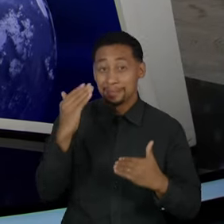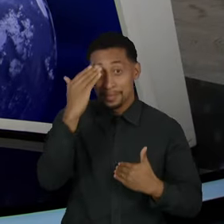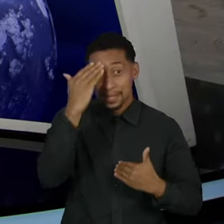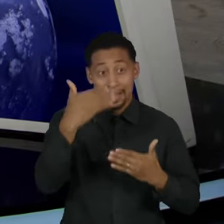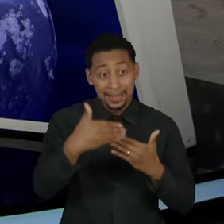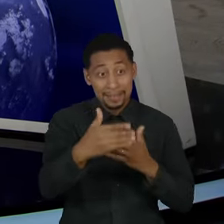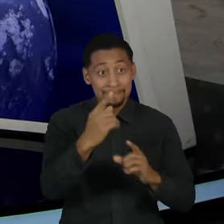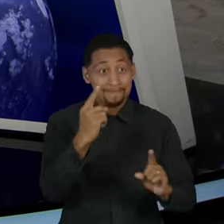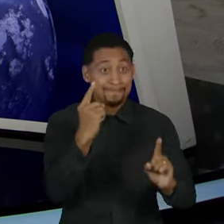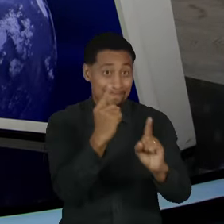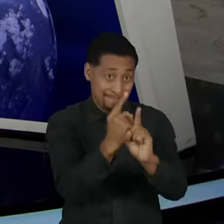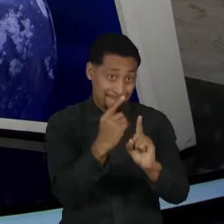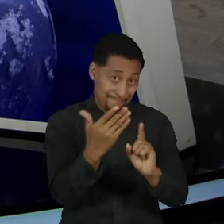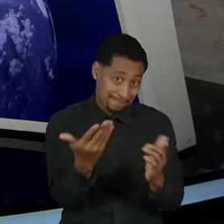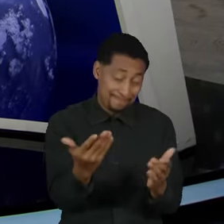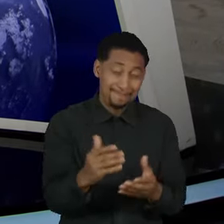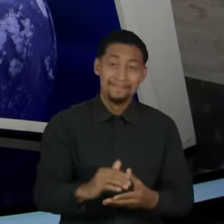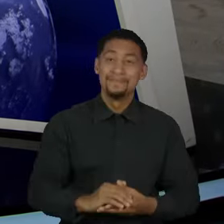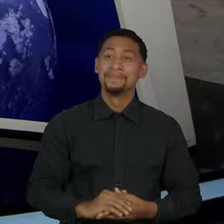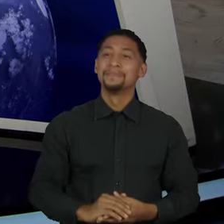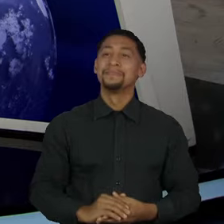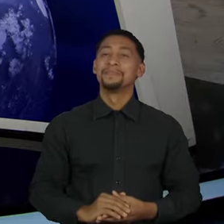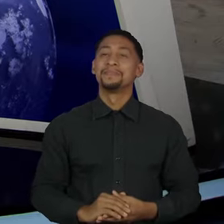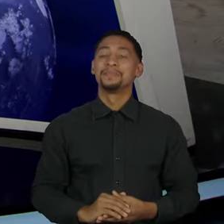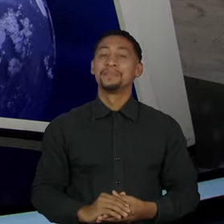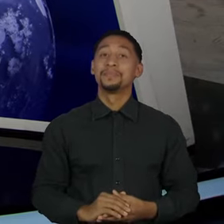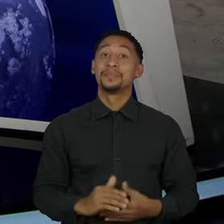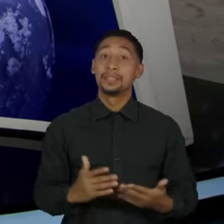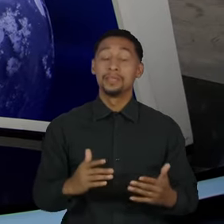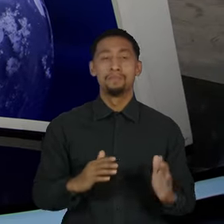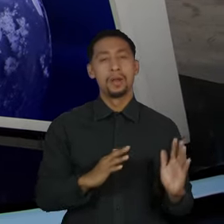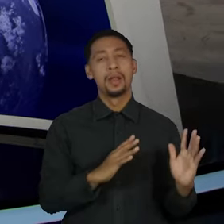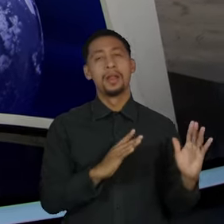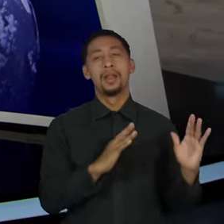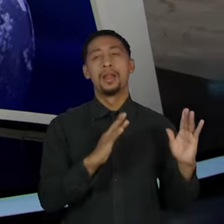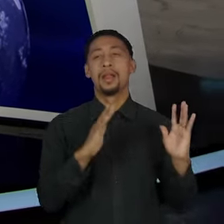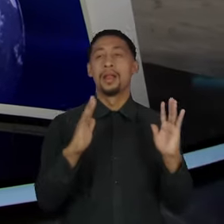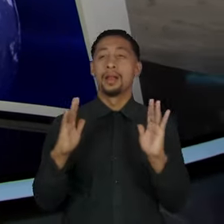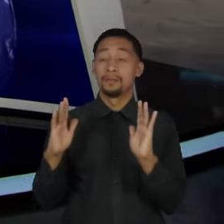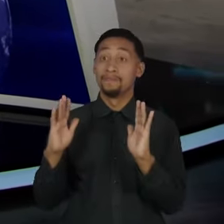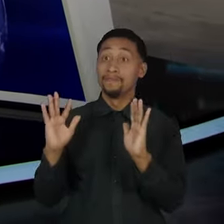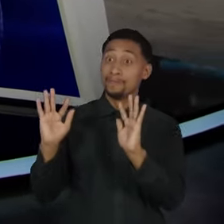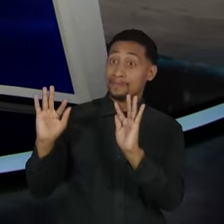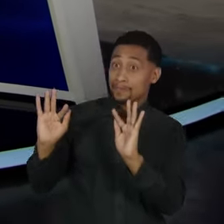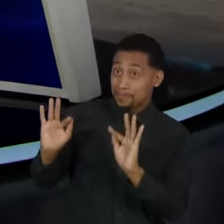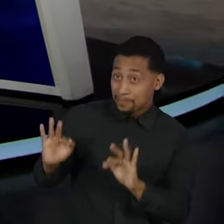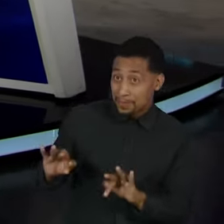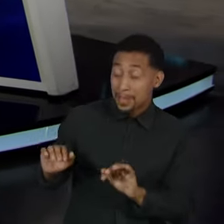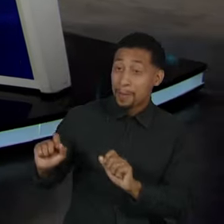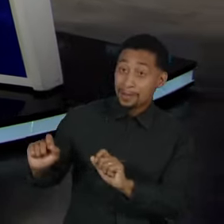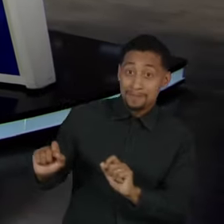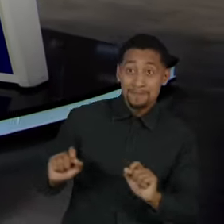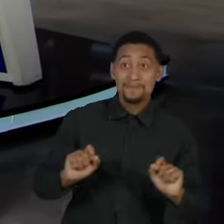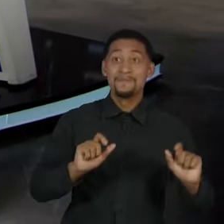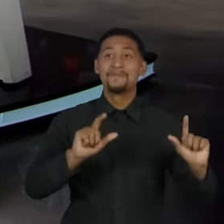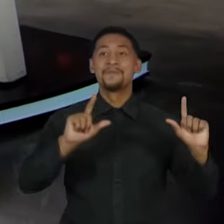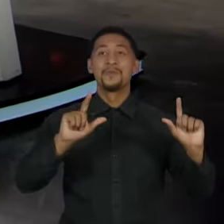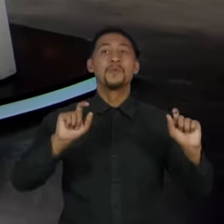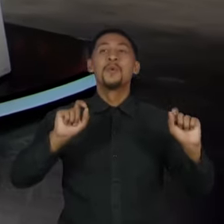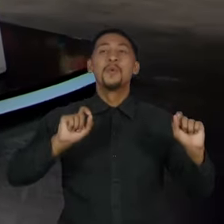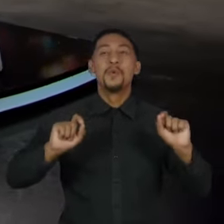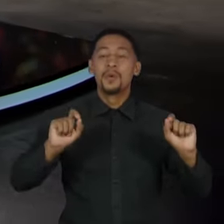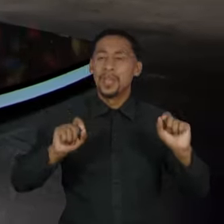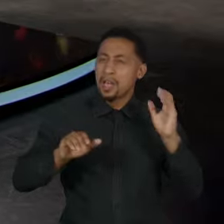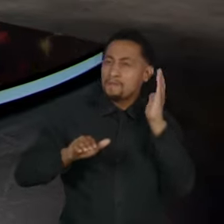Boa noite. Boa noite, Carla. Boa noite, Denilde. E nós terminamos essa edição com o projeto do DJ Alok, em parceria com mais de